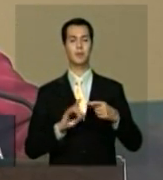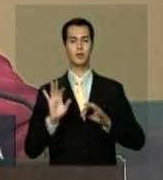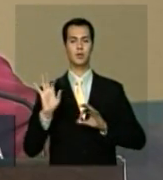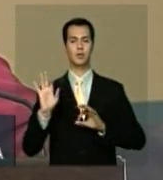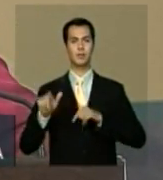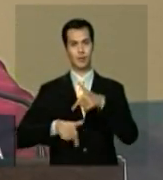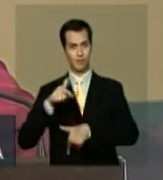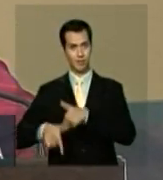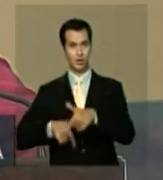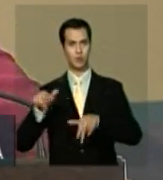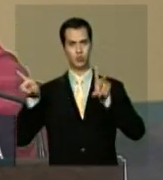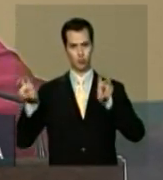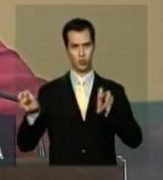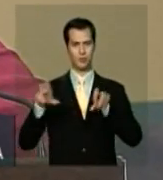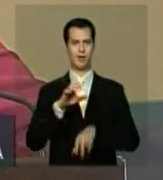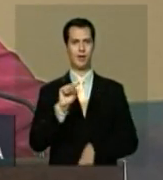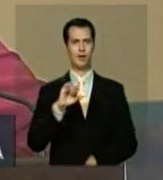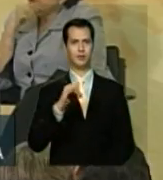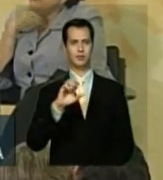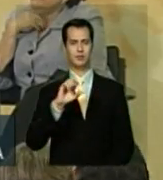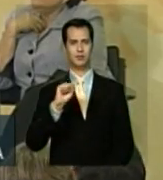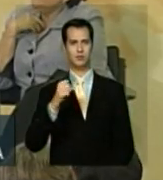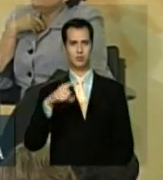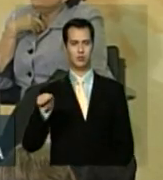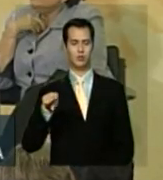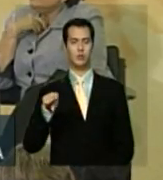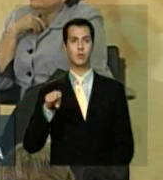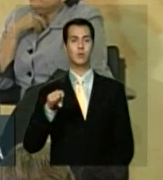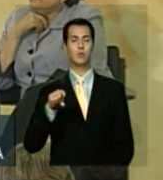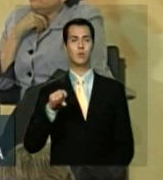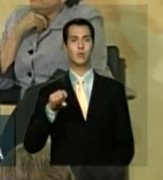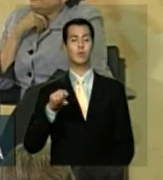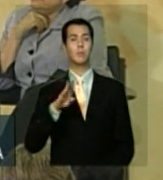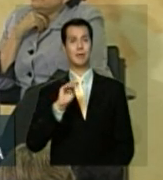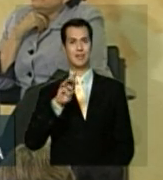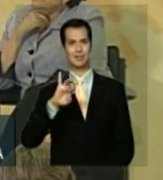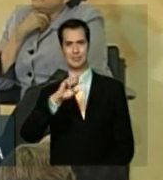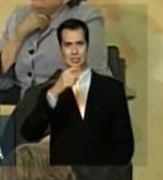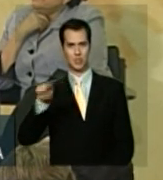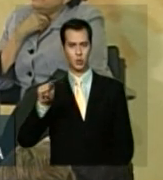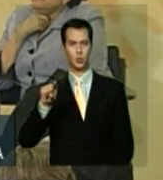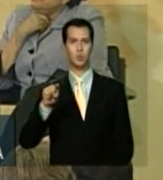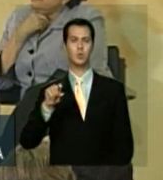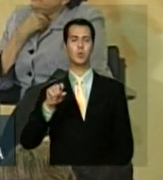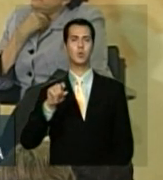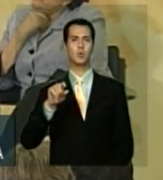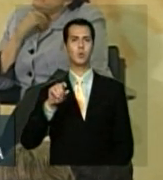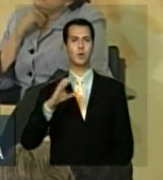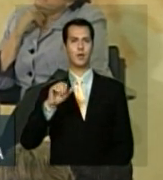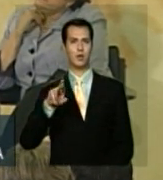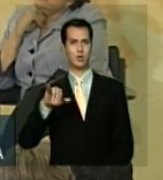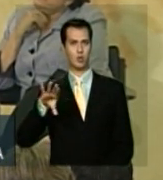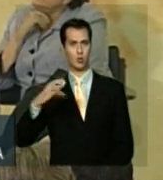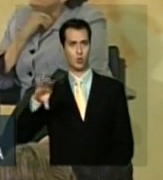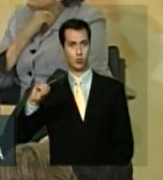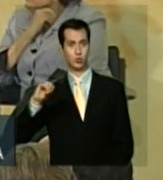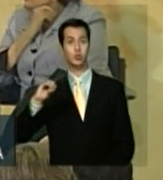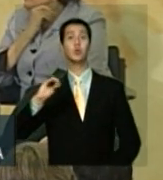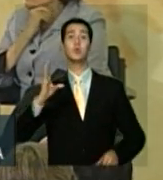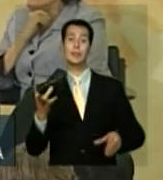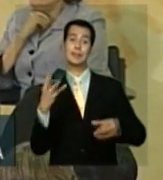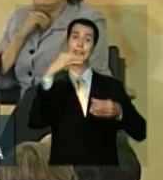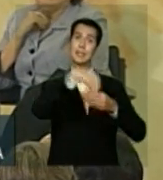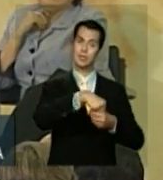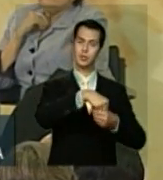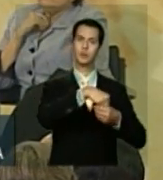esse compromisso nosso de erradicar extrema pobreza e a Teresa mesmo mostrou que com ele ampliamos